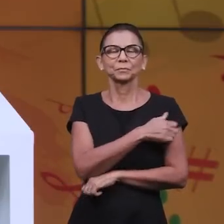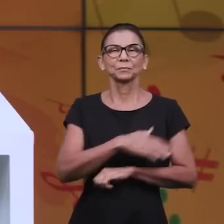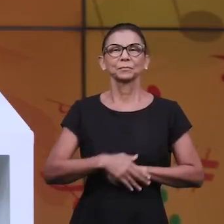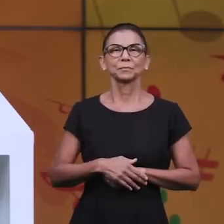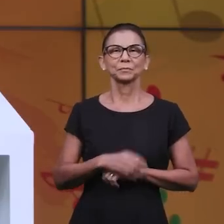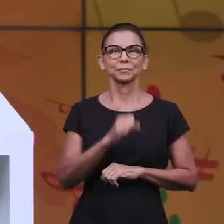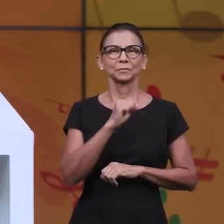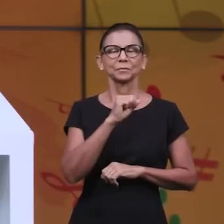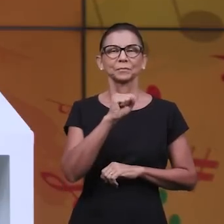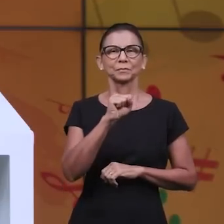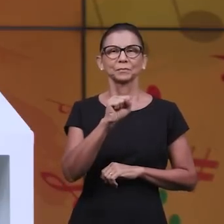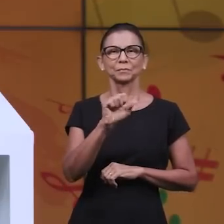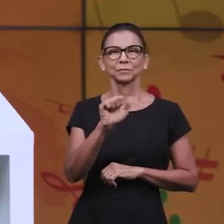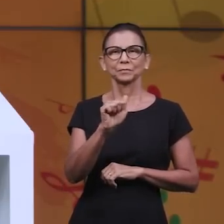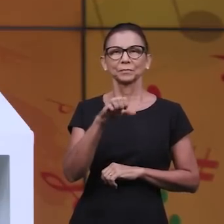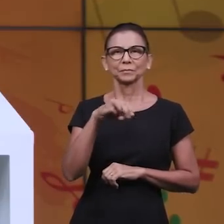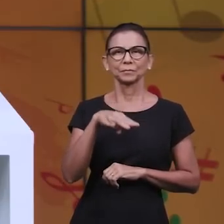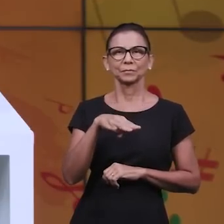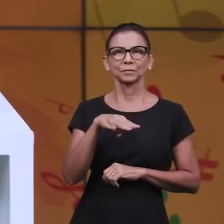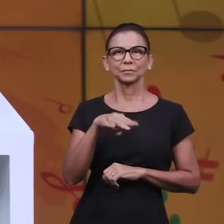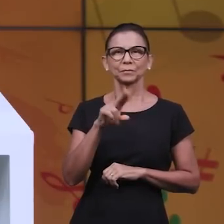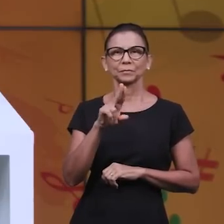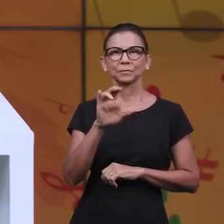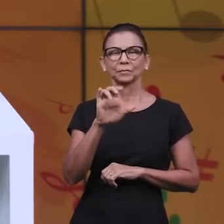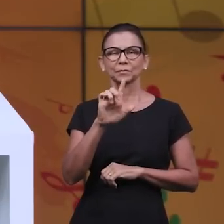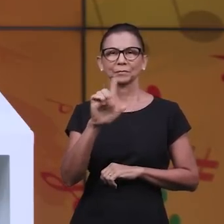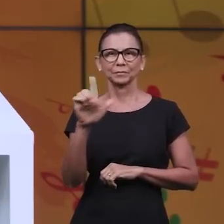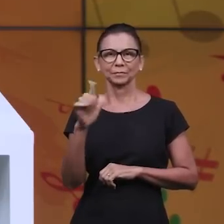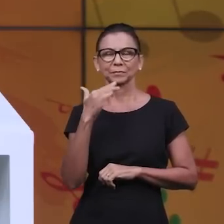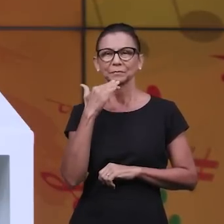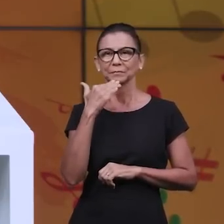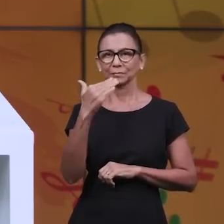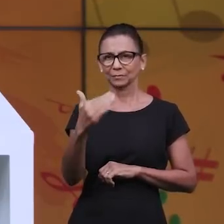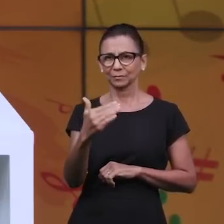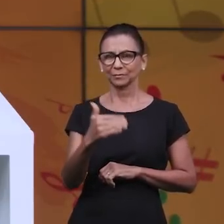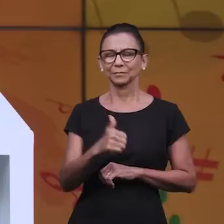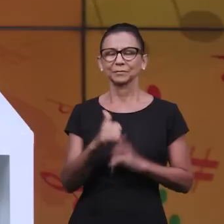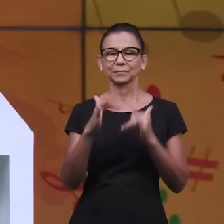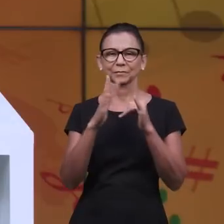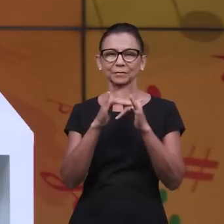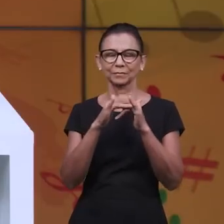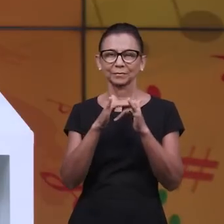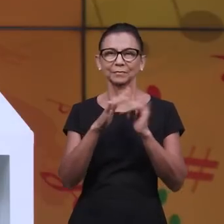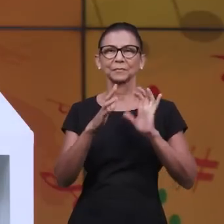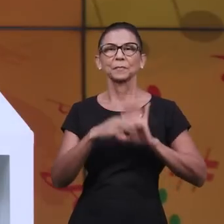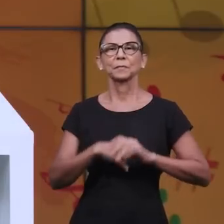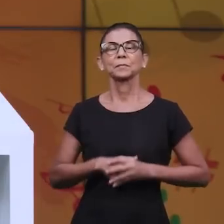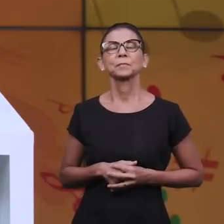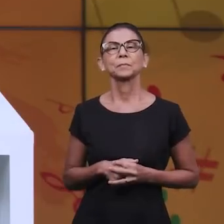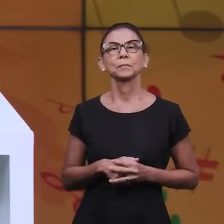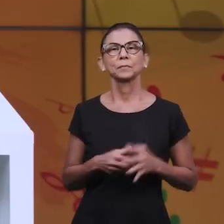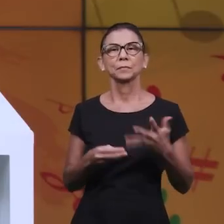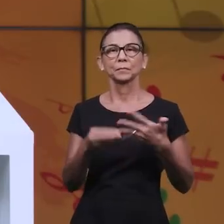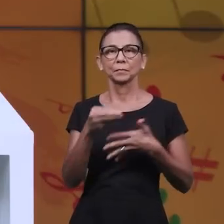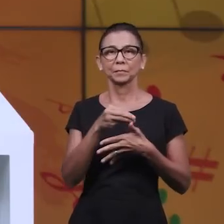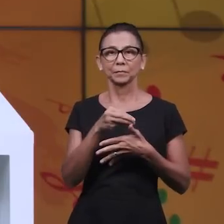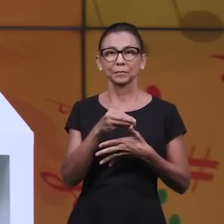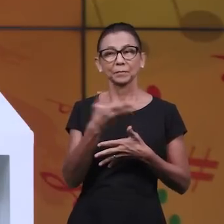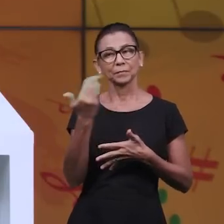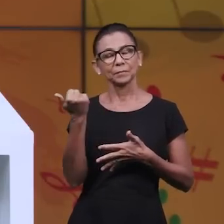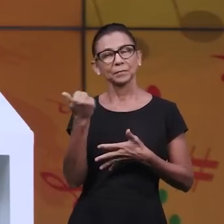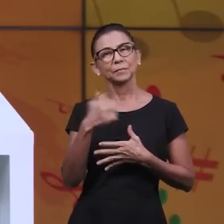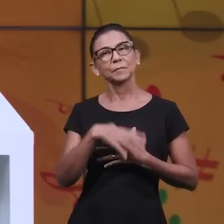na escaleta. Então agora nós vamos direto conhecer as notas que vamos tocar neste louvor. Vamos lá?